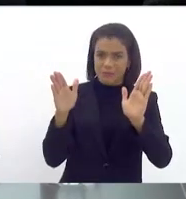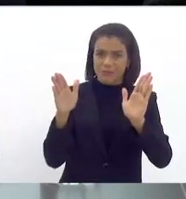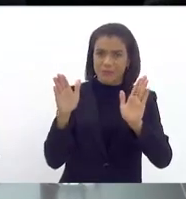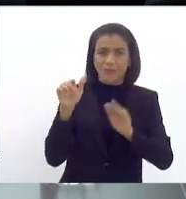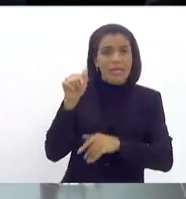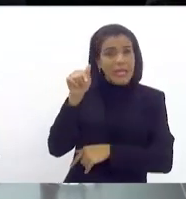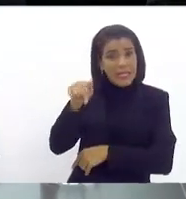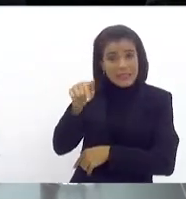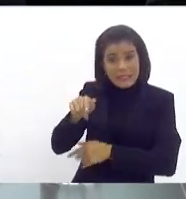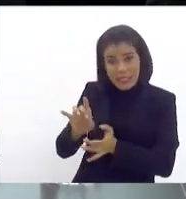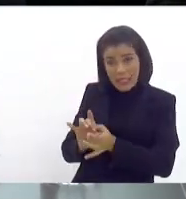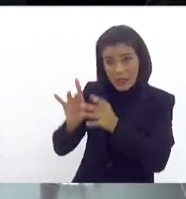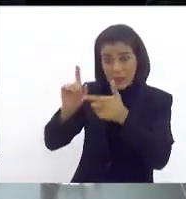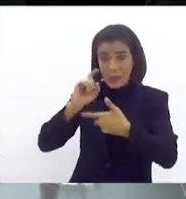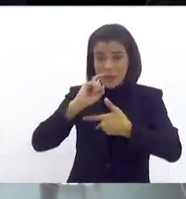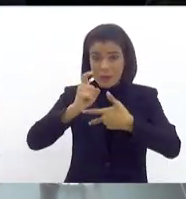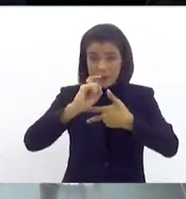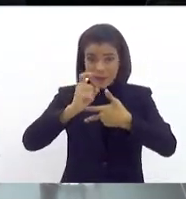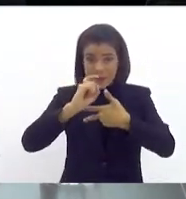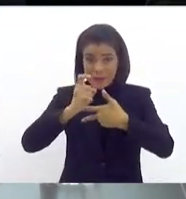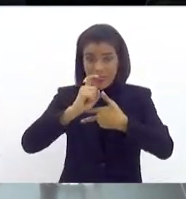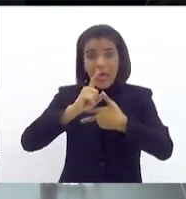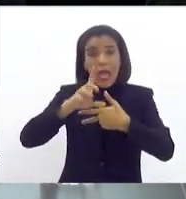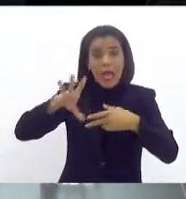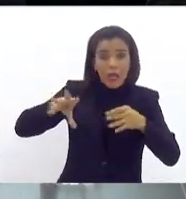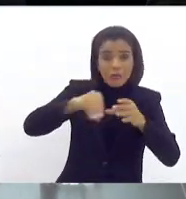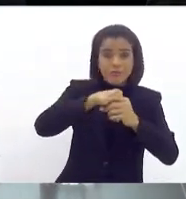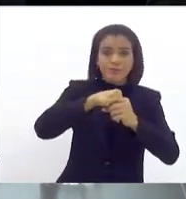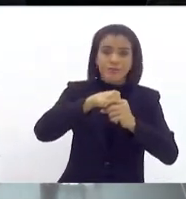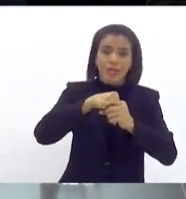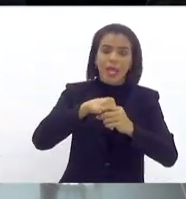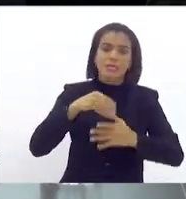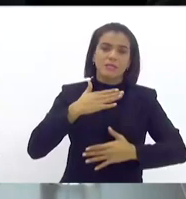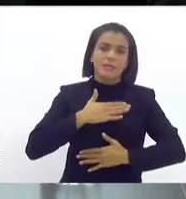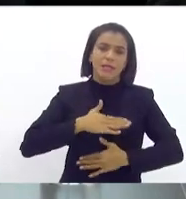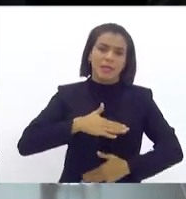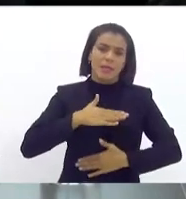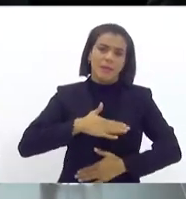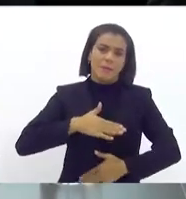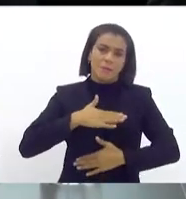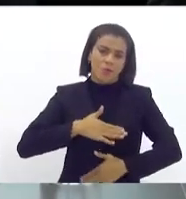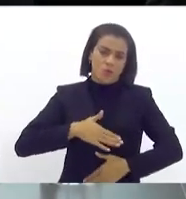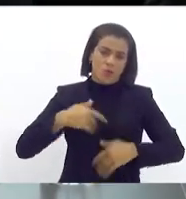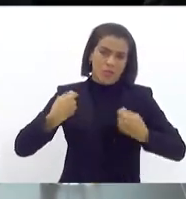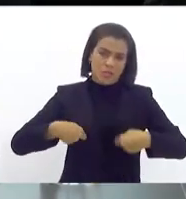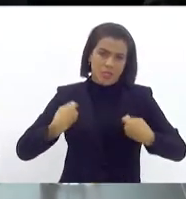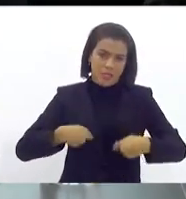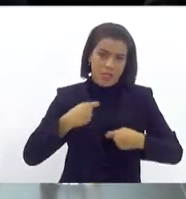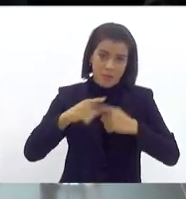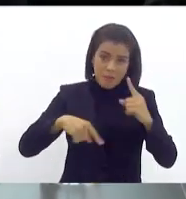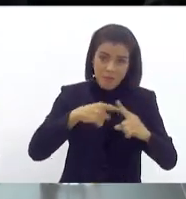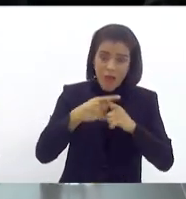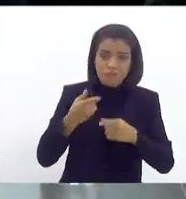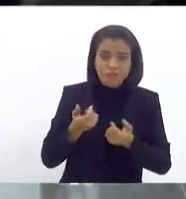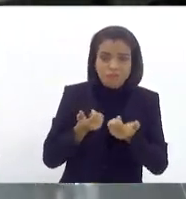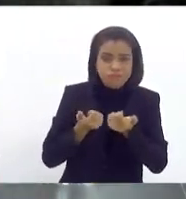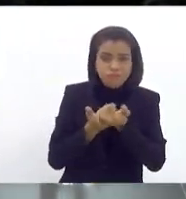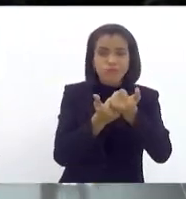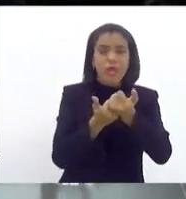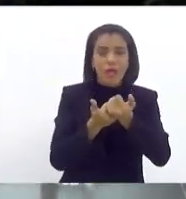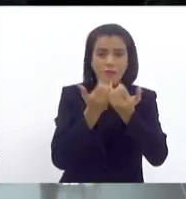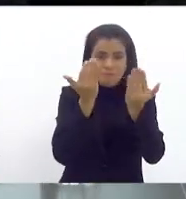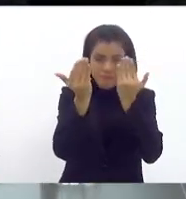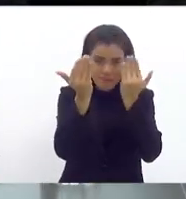está autorizando o executivo a instaurar esse repouso necessário com a ajuda de psicólogo, etc. É como quase